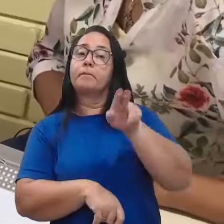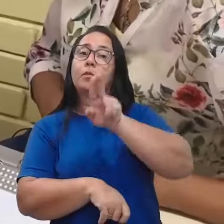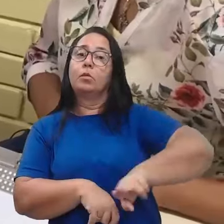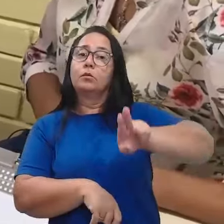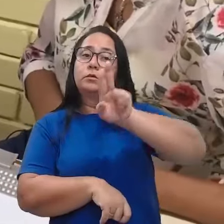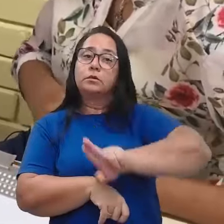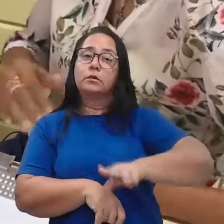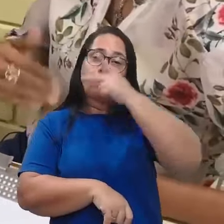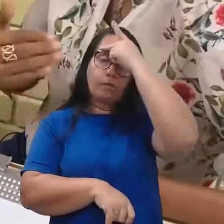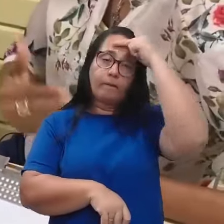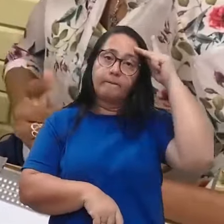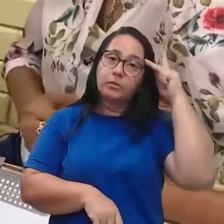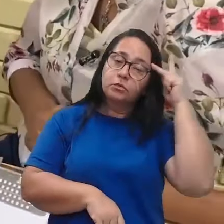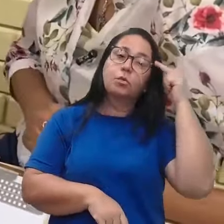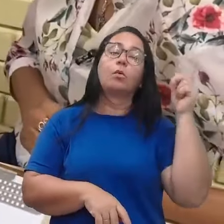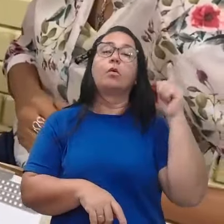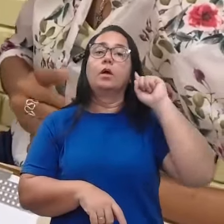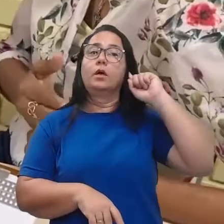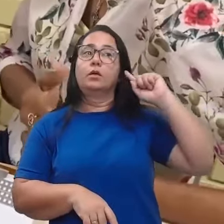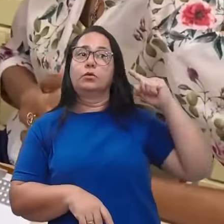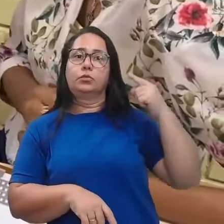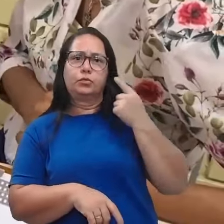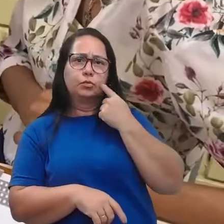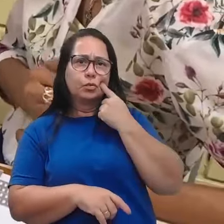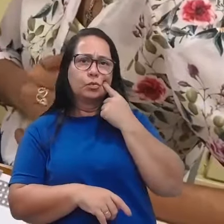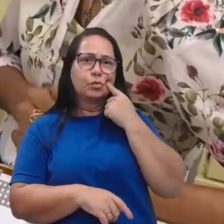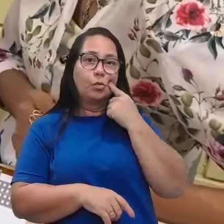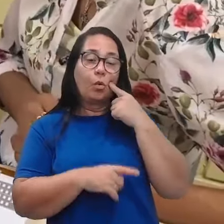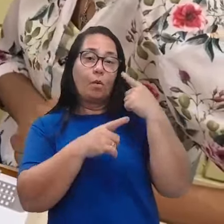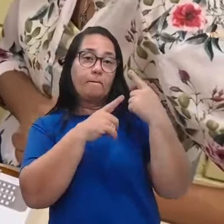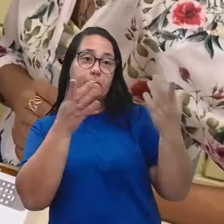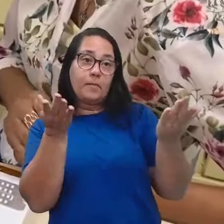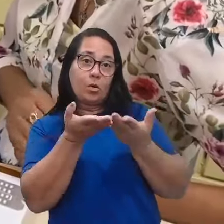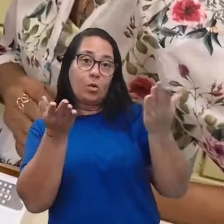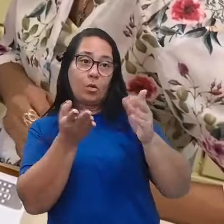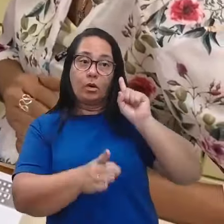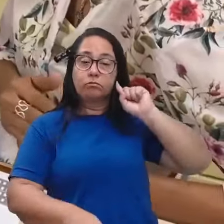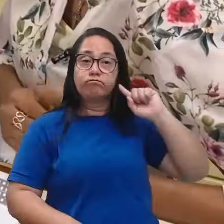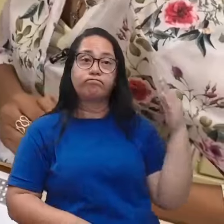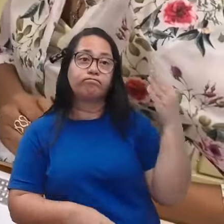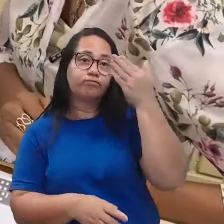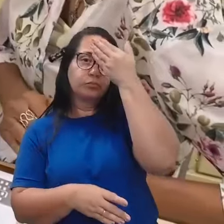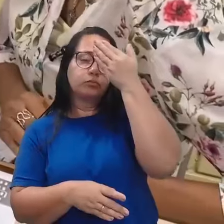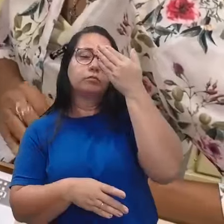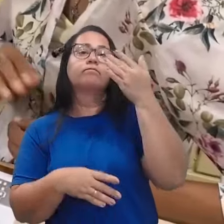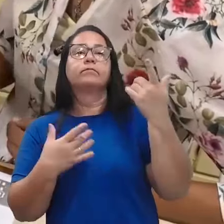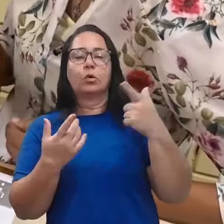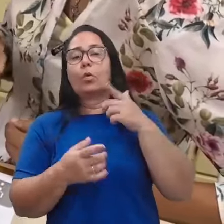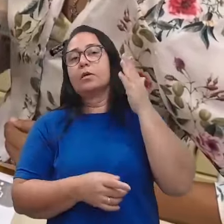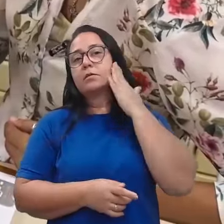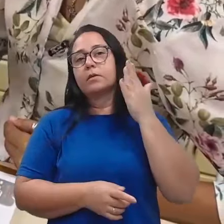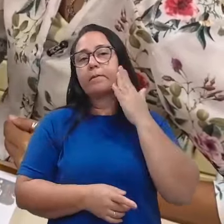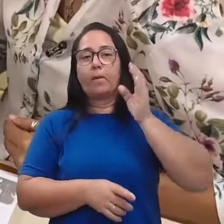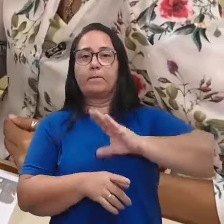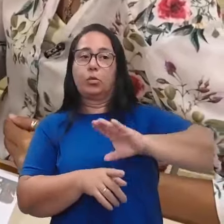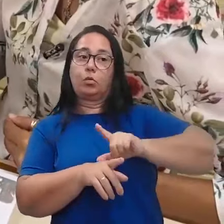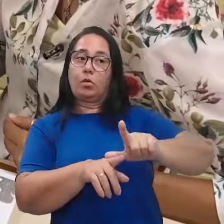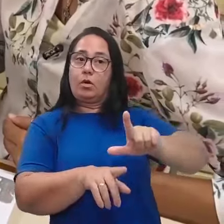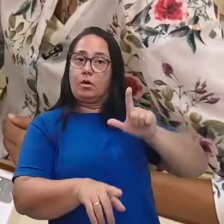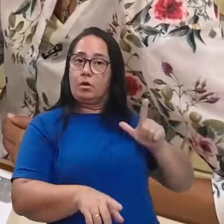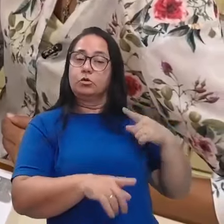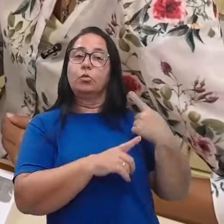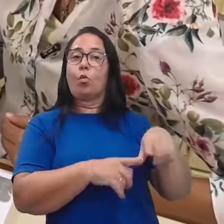pessoa ficou surdo-cega e ela enxergava e ouvia, então ela sabia o português. Então, nós começamos